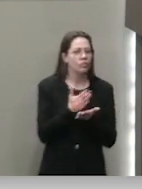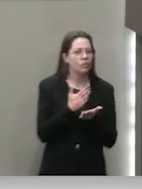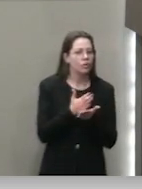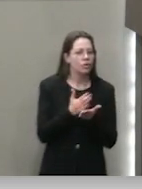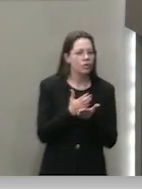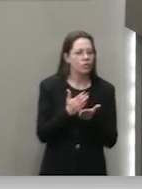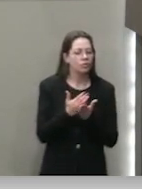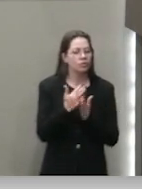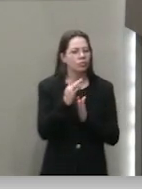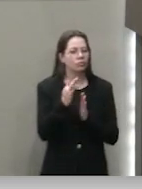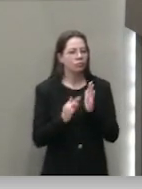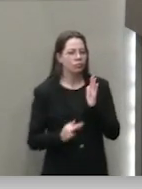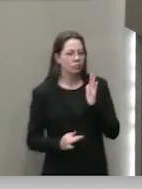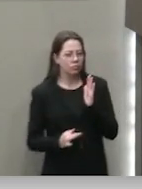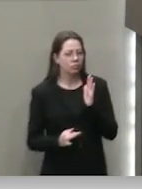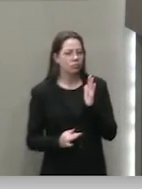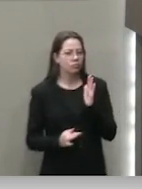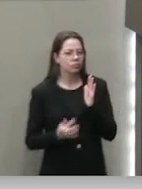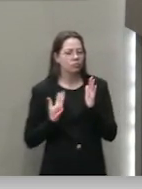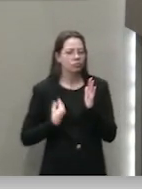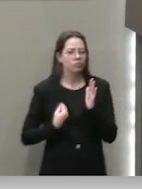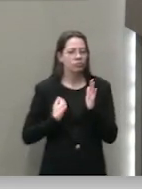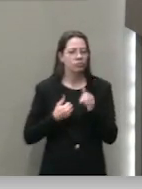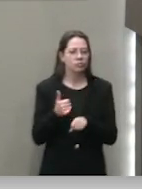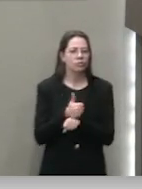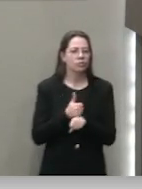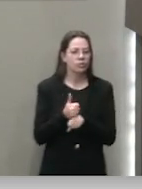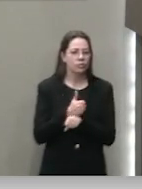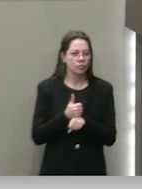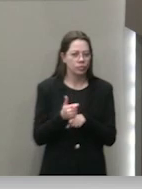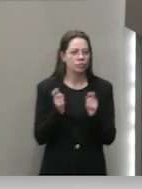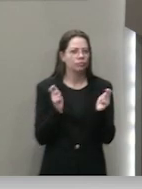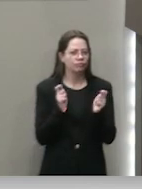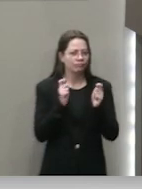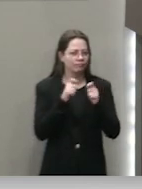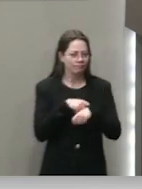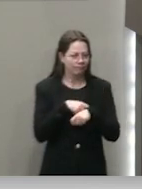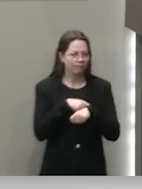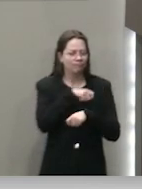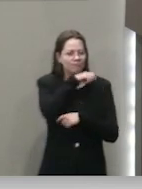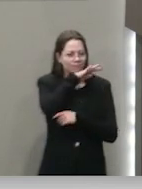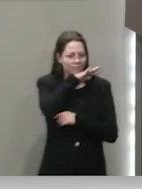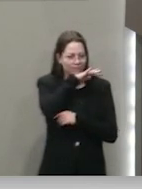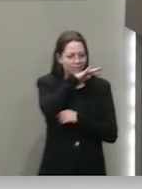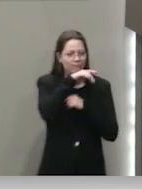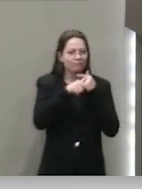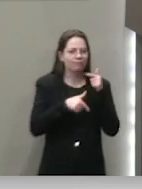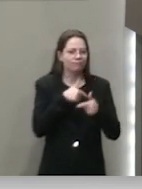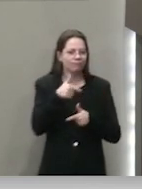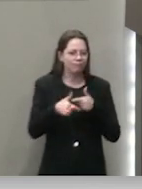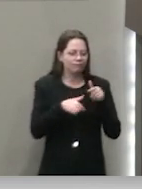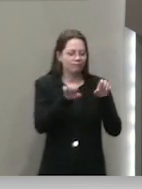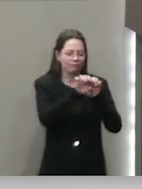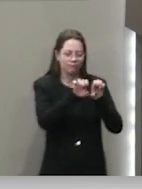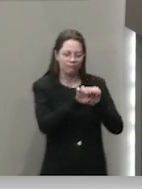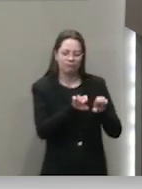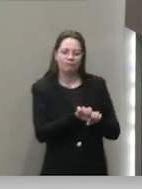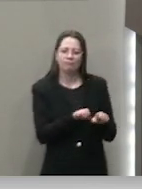para o fim da vida profissional. As condições precárias de trabalho, infraestrutura